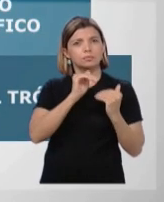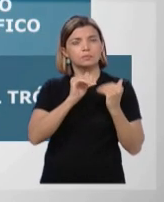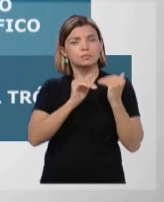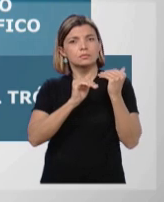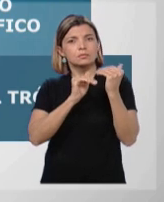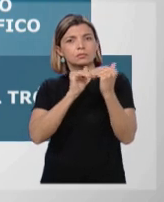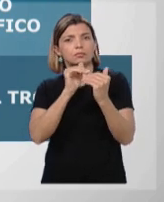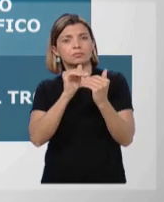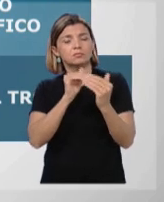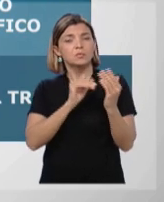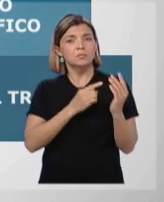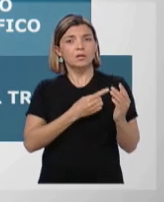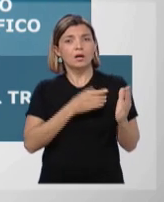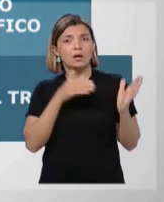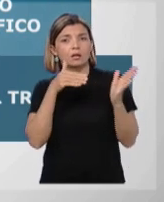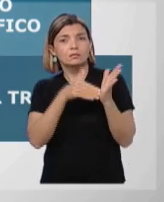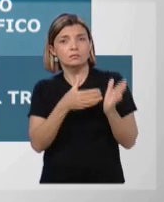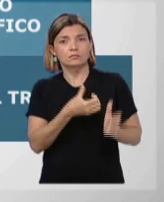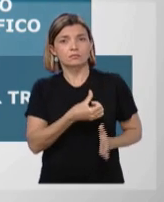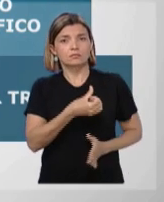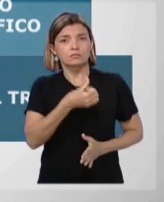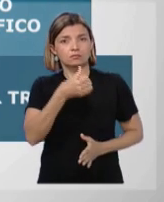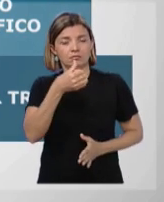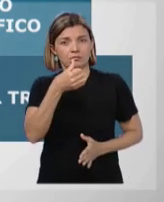níveis tróficos.